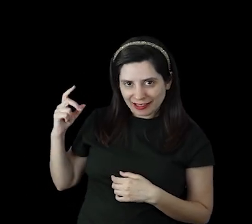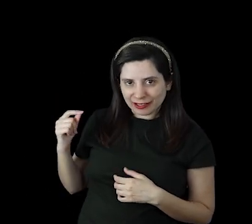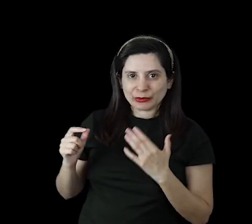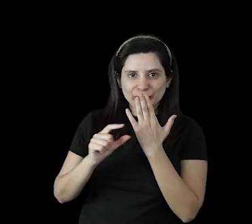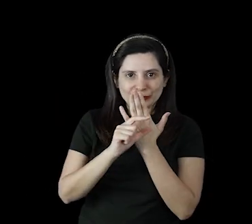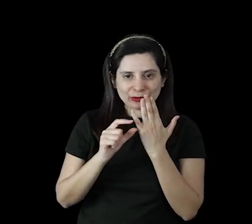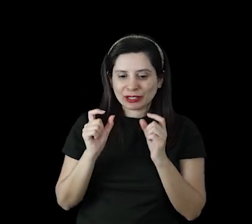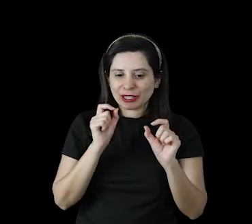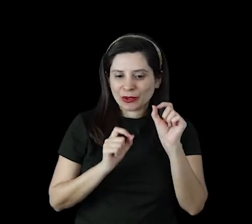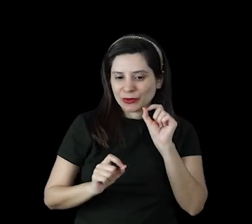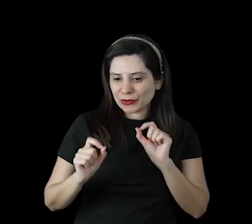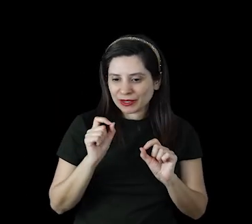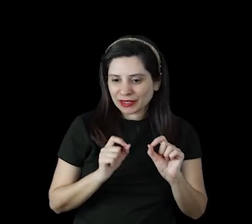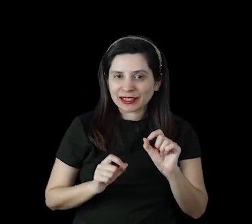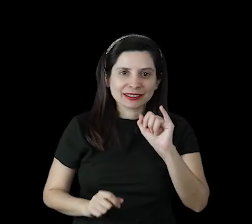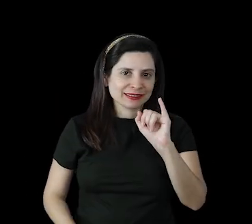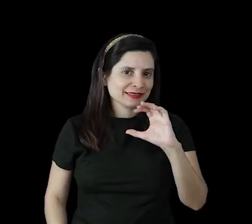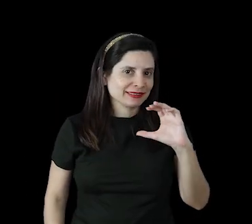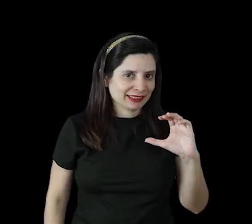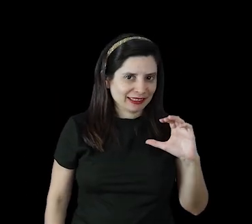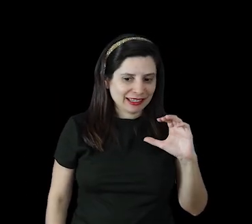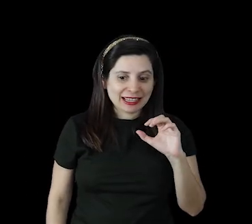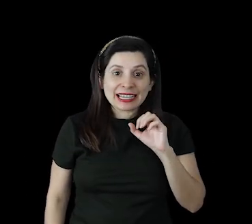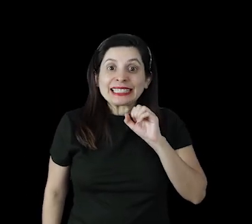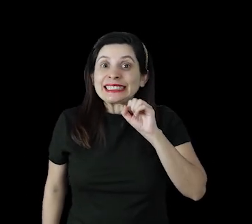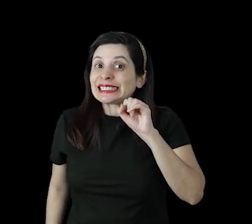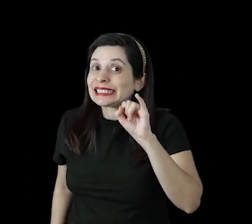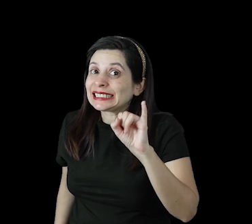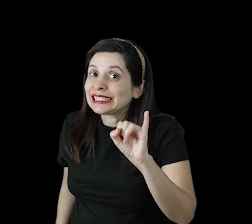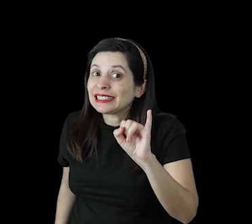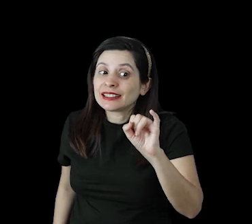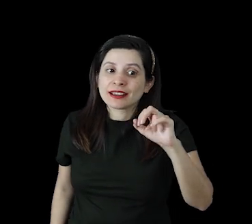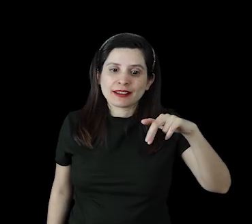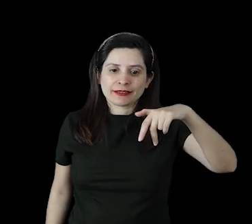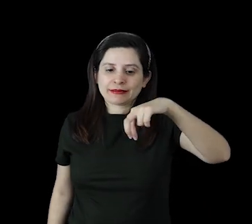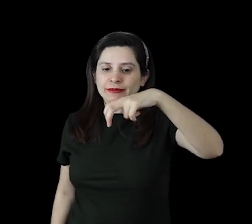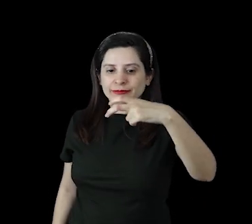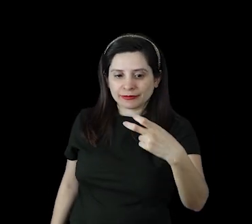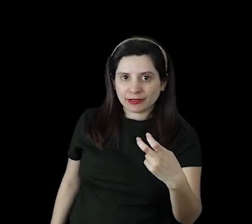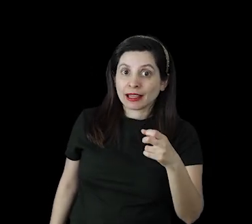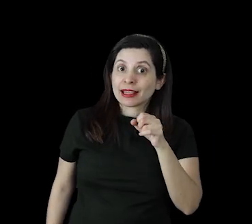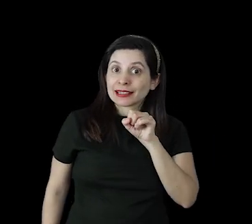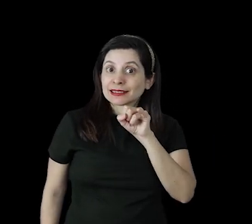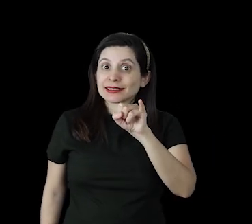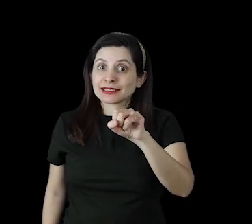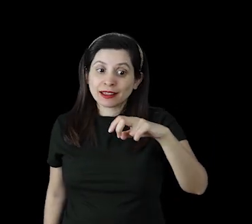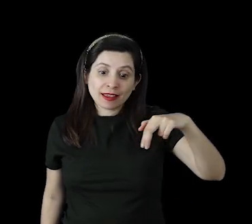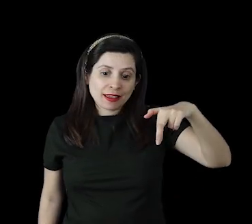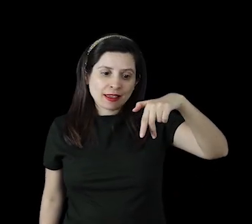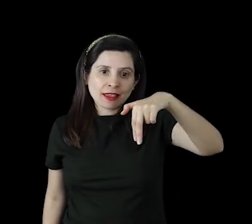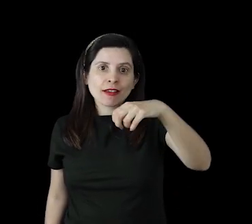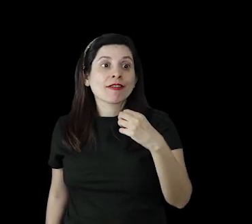Stanislavski, que é o EC, né, que é: "E se meu personagem cai? E se meu personagem vai fazer